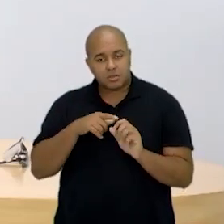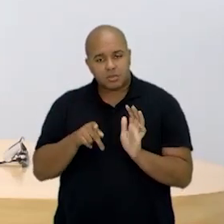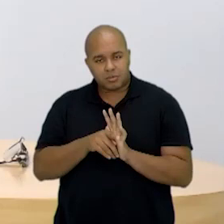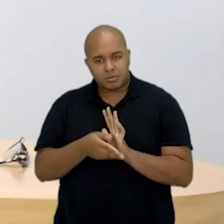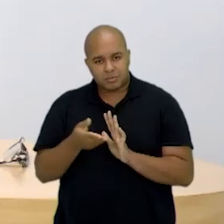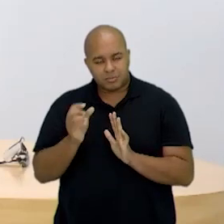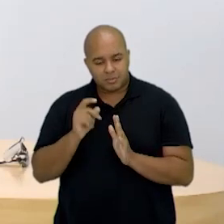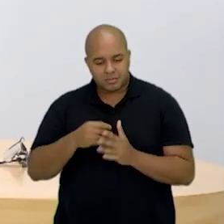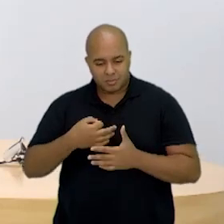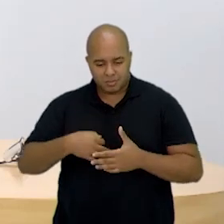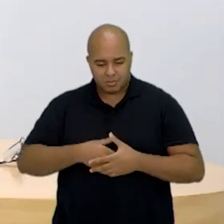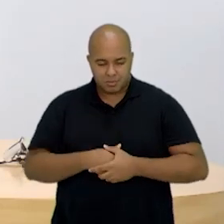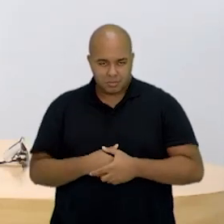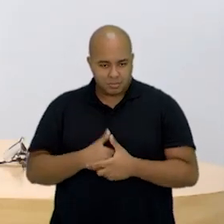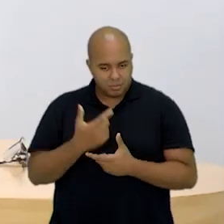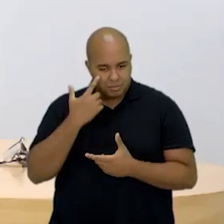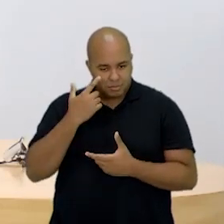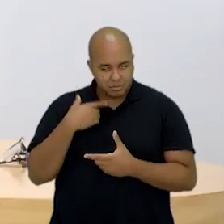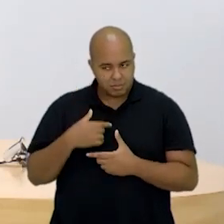para vocês